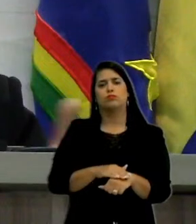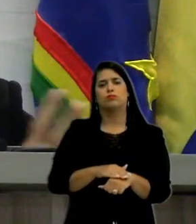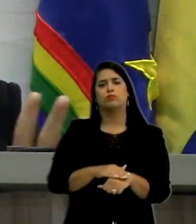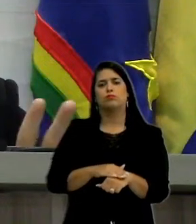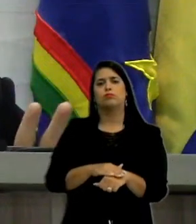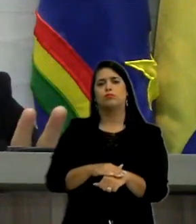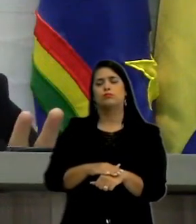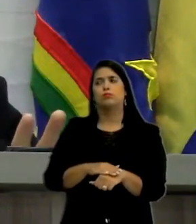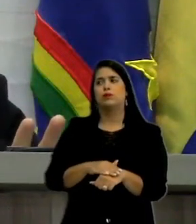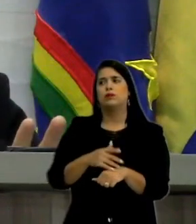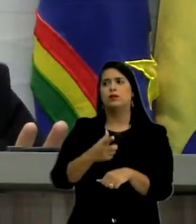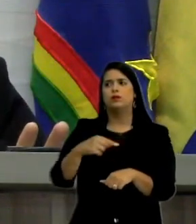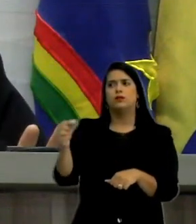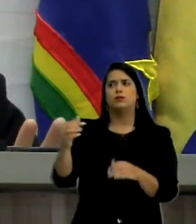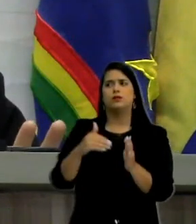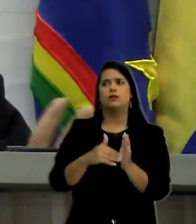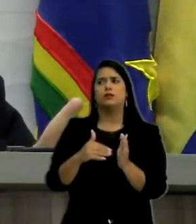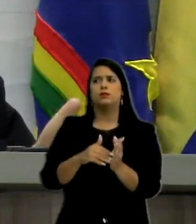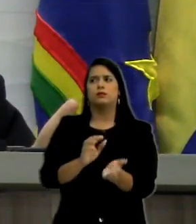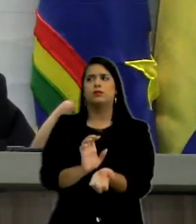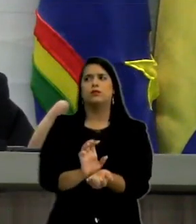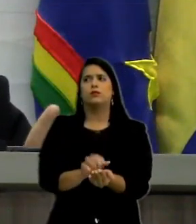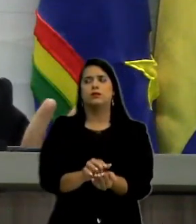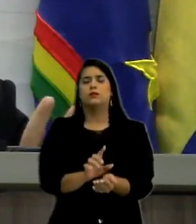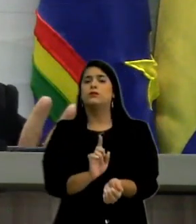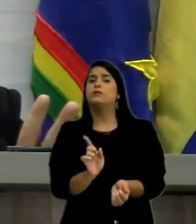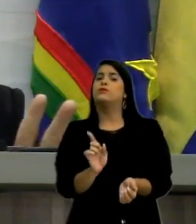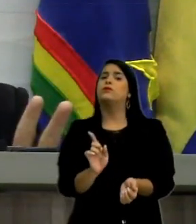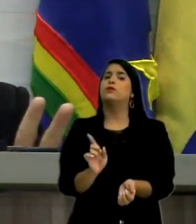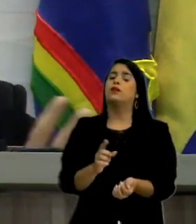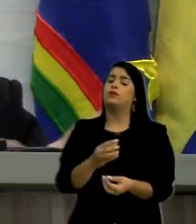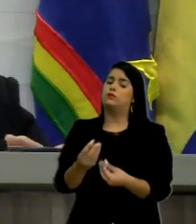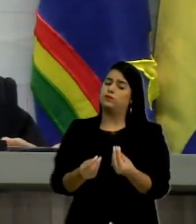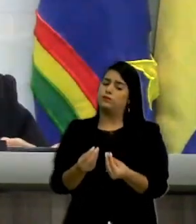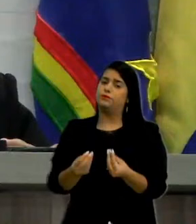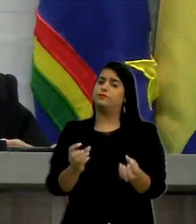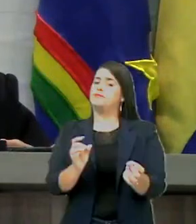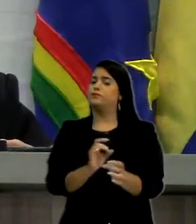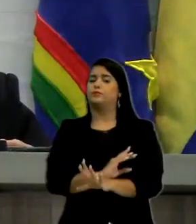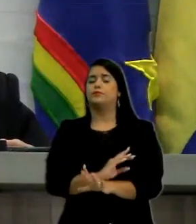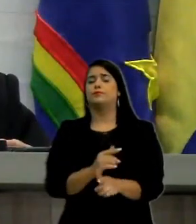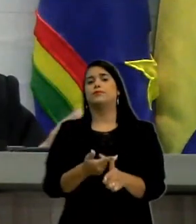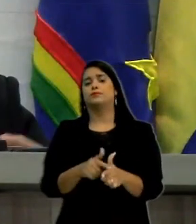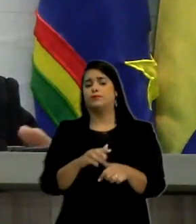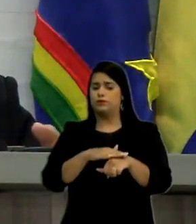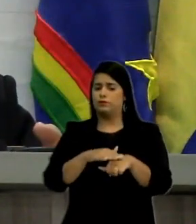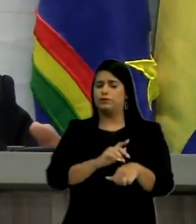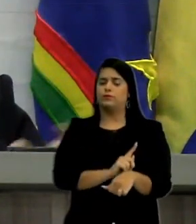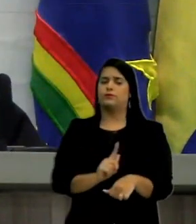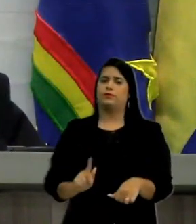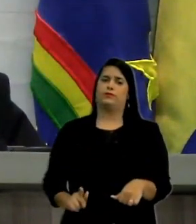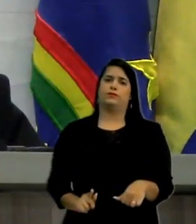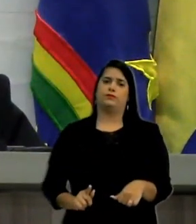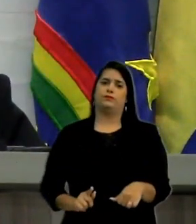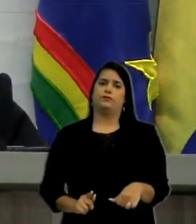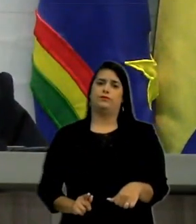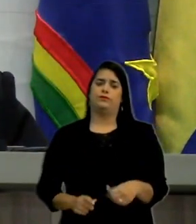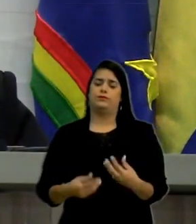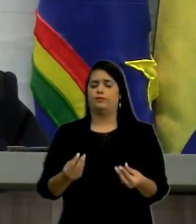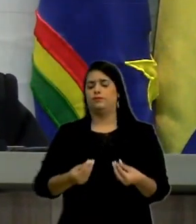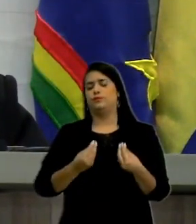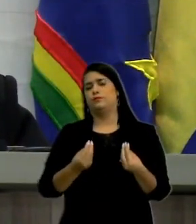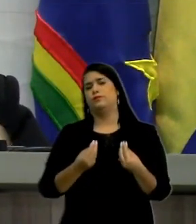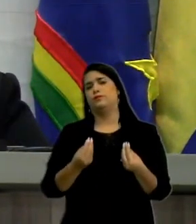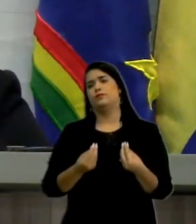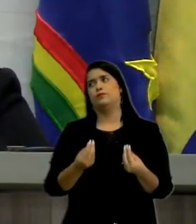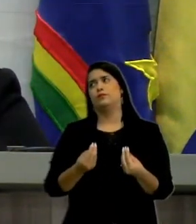porque é o único lugar que a gente tem que ir agora, é lá. Ver se fala com a governadora, porque não tem mais a quem recorrer. E